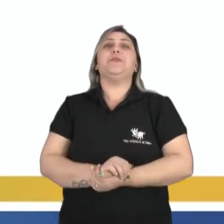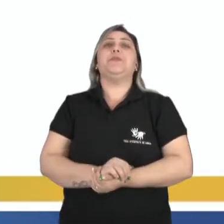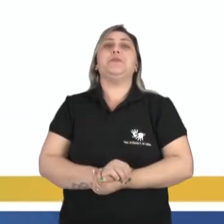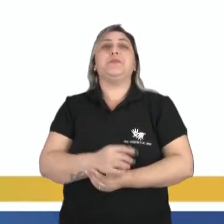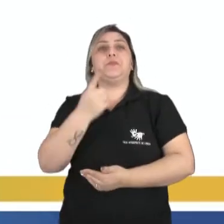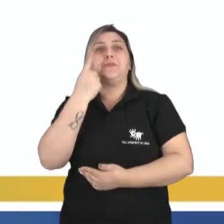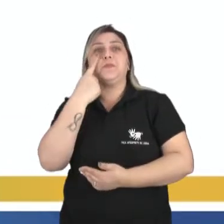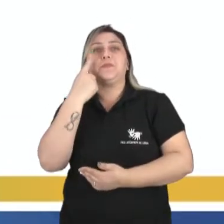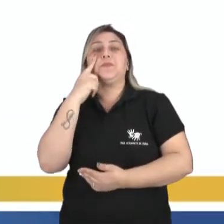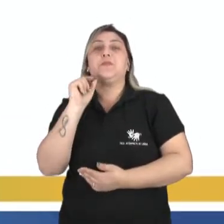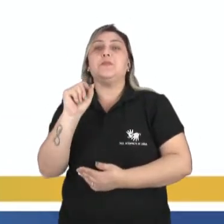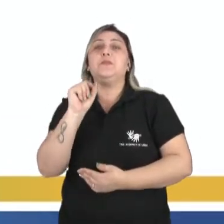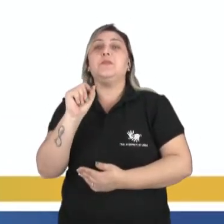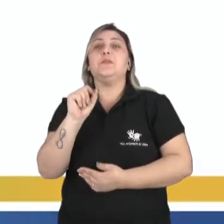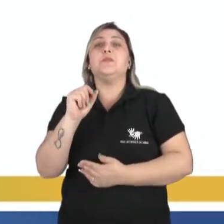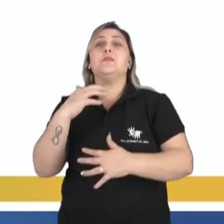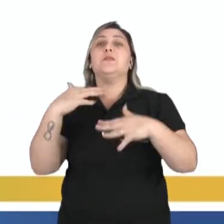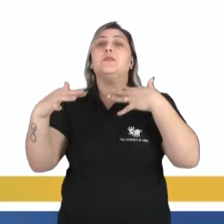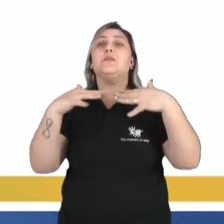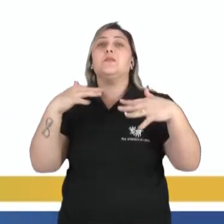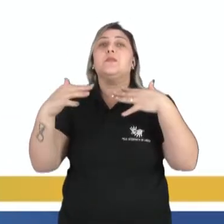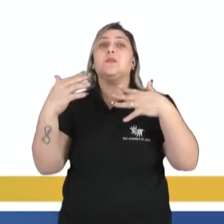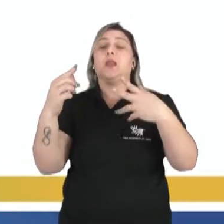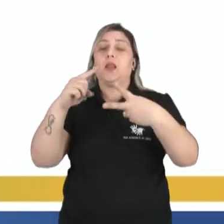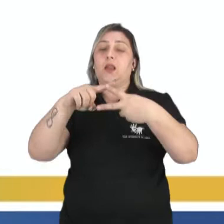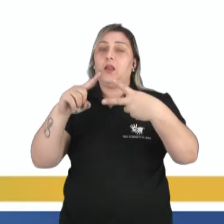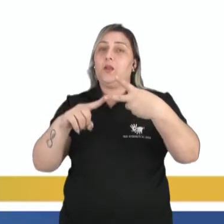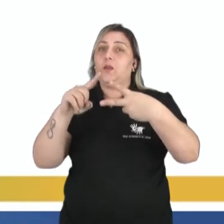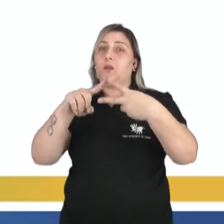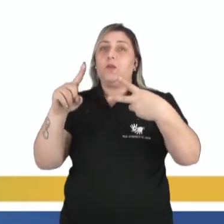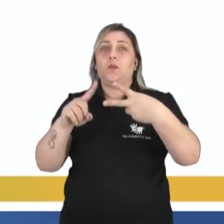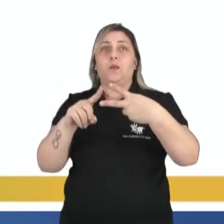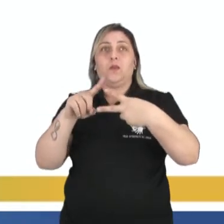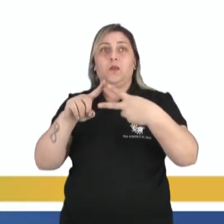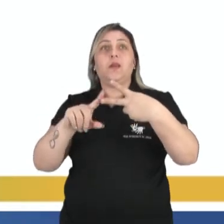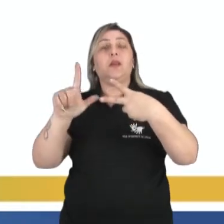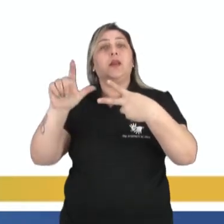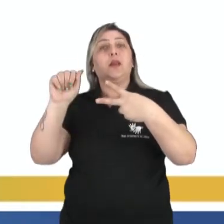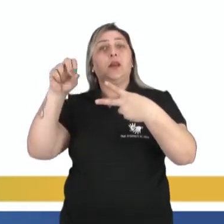Isso aqui trata de quê, pessoal? Movimento em duas dimensões, né? Ou lançamentos.